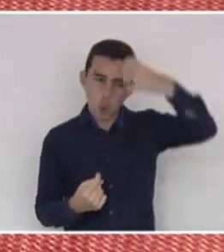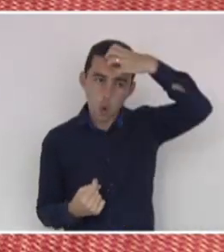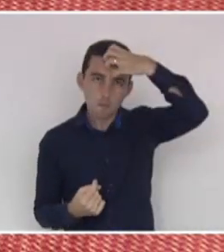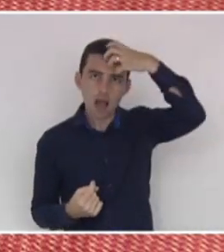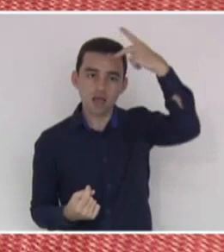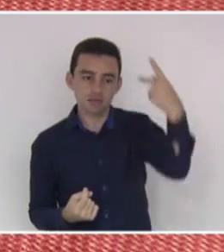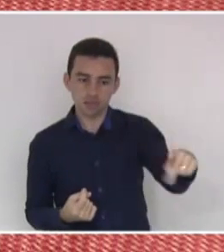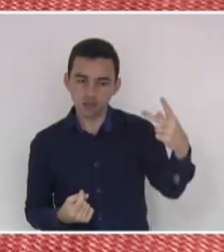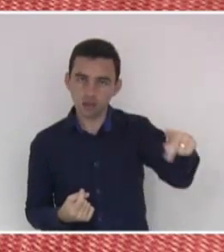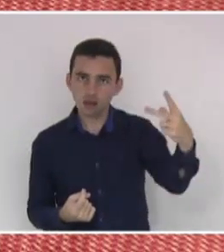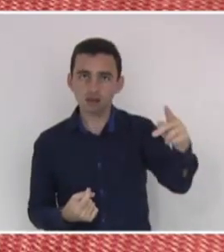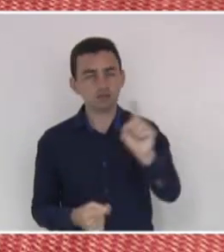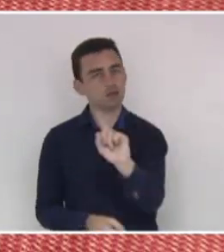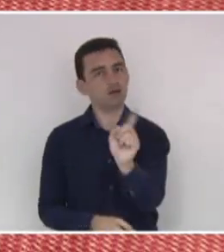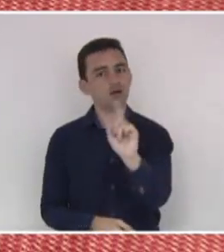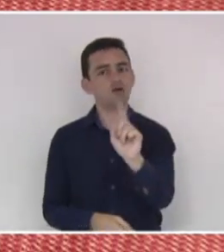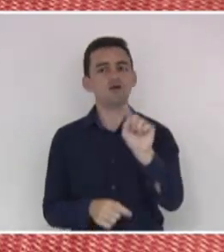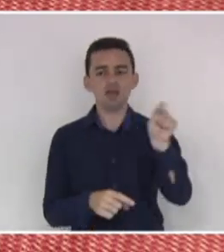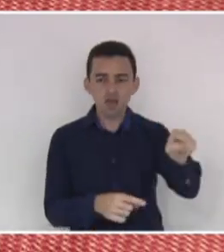já paga, Vossa Excelência sabe,